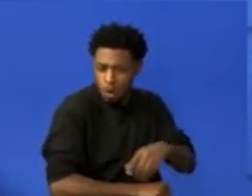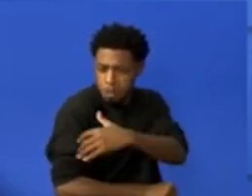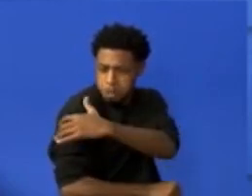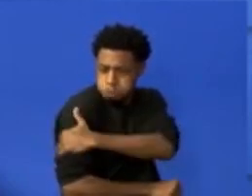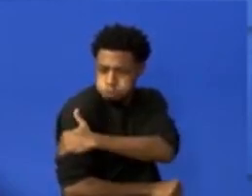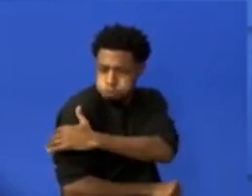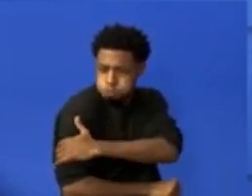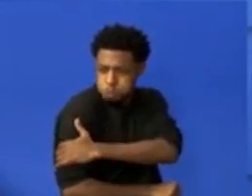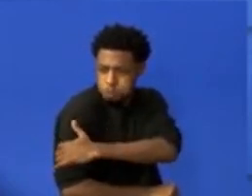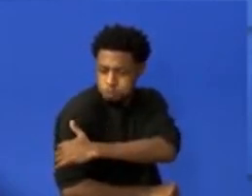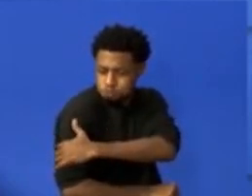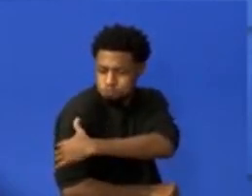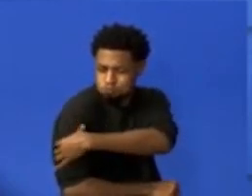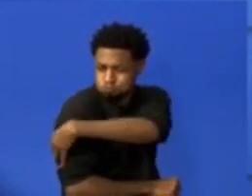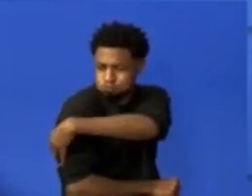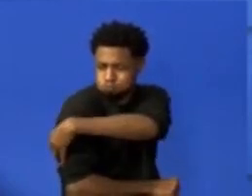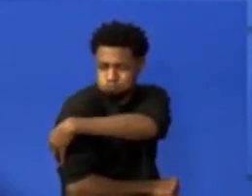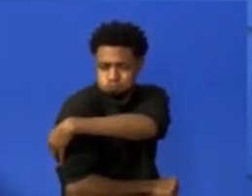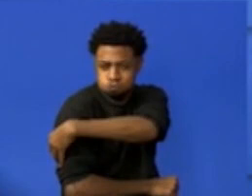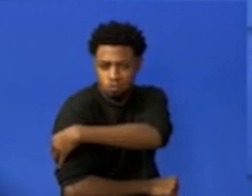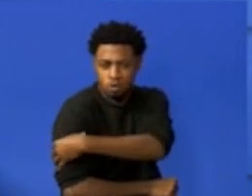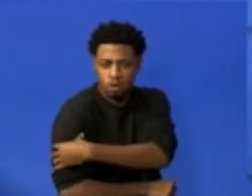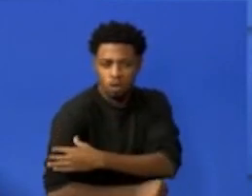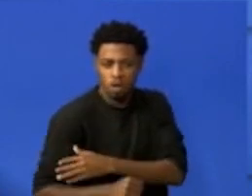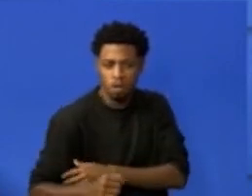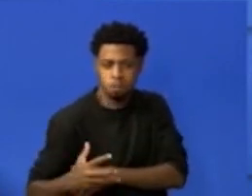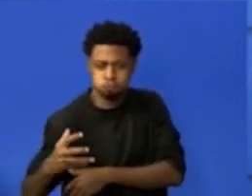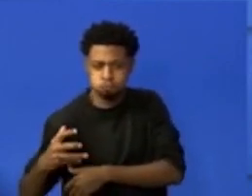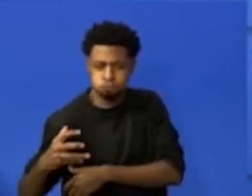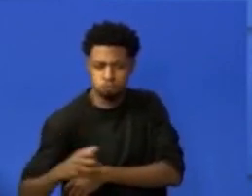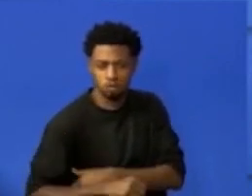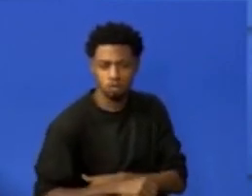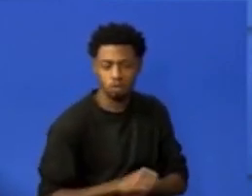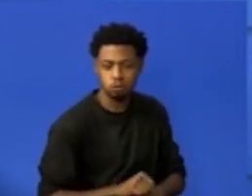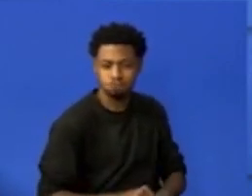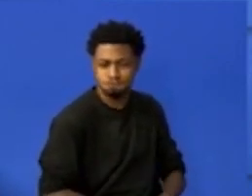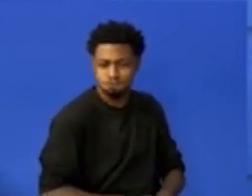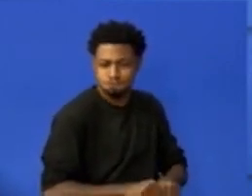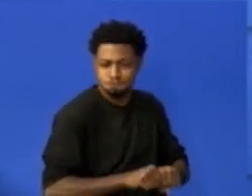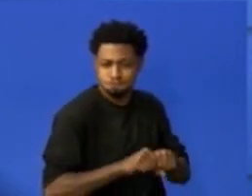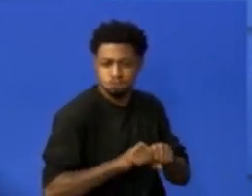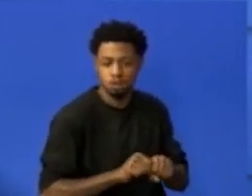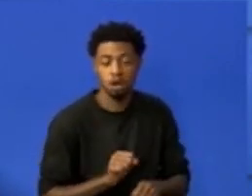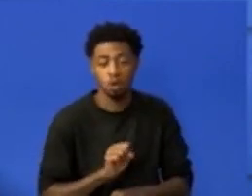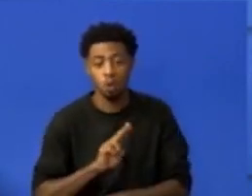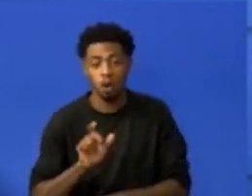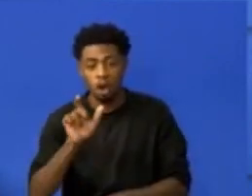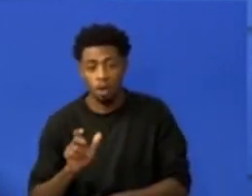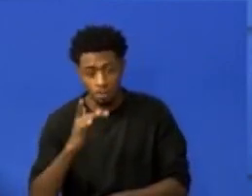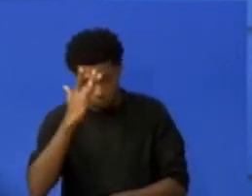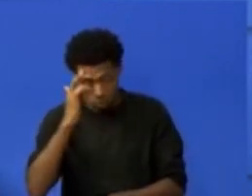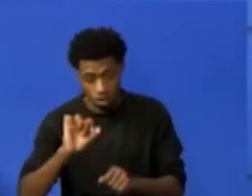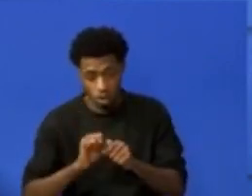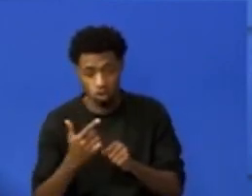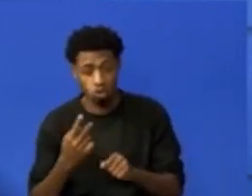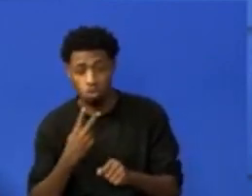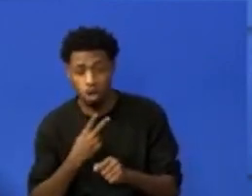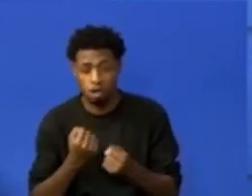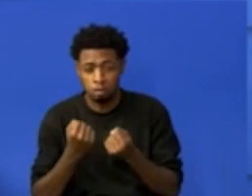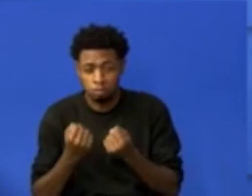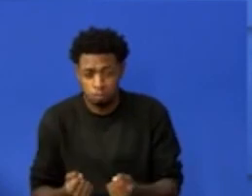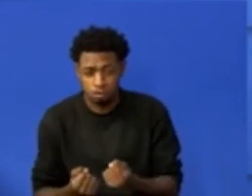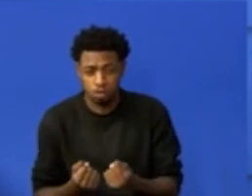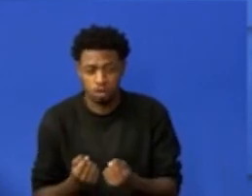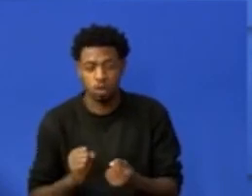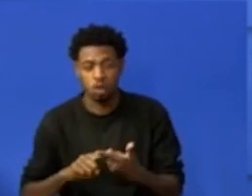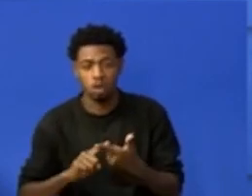feito no força, no aeróbico, para que pessoas que não possam levantar muito peso ou não possam ter muito impacto, elas consigam ganhar força ou